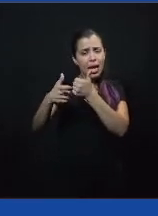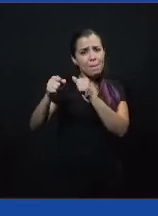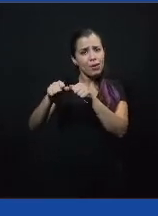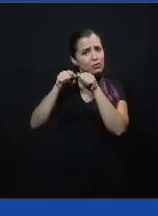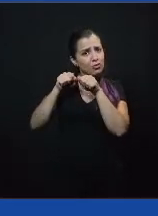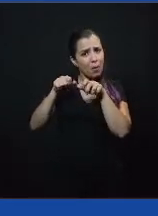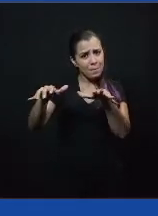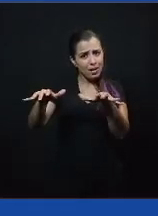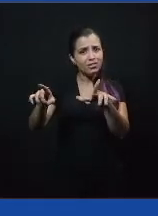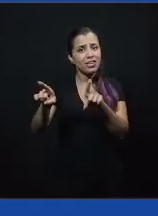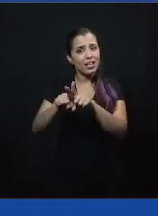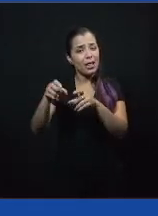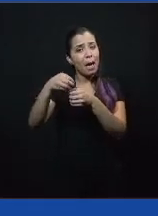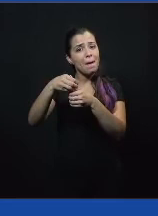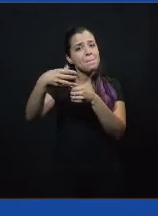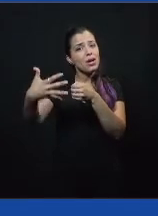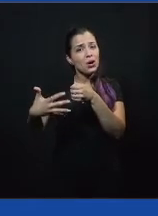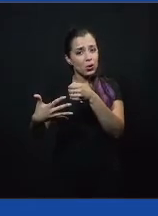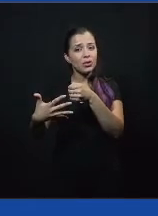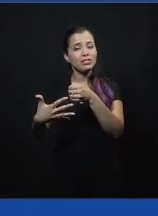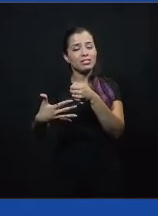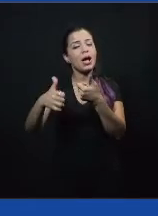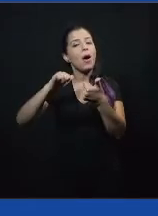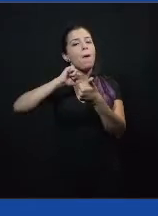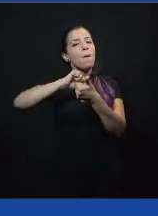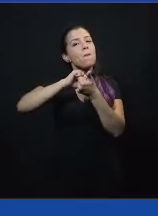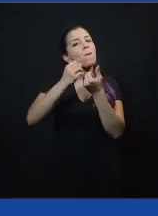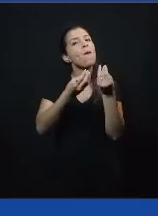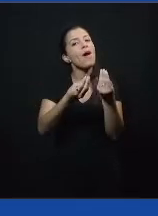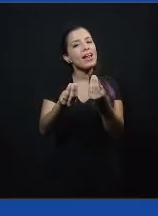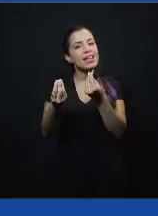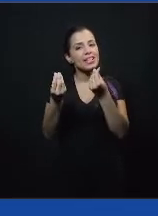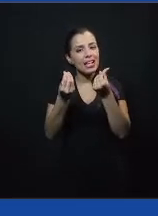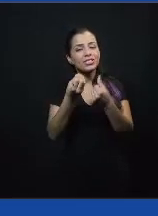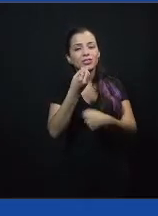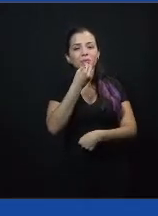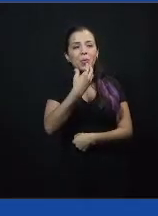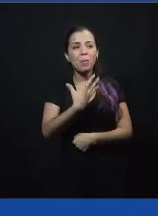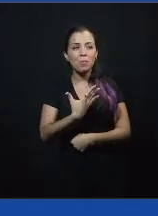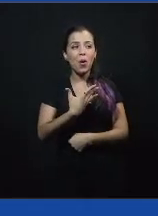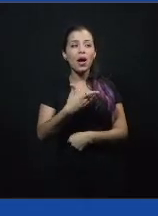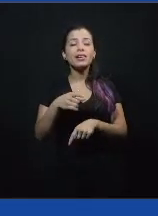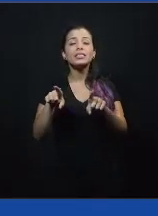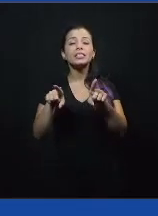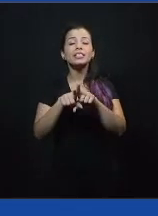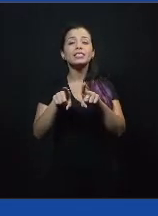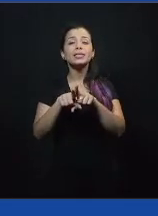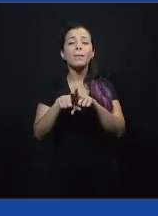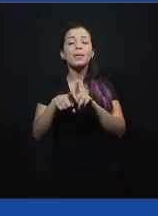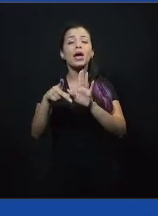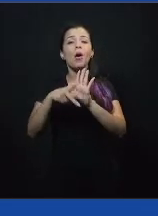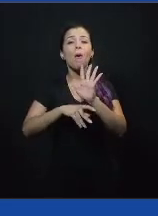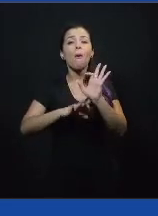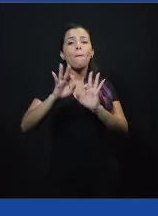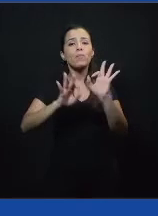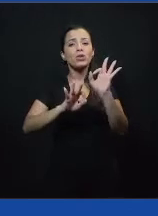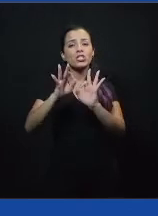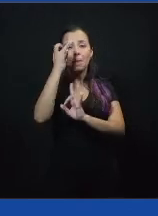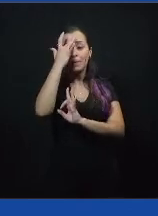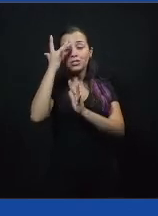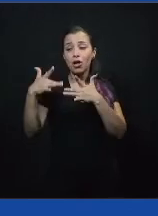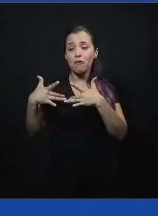compartilhar também com Deus conteúdo de muita qualidade desenvolvido pelos jovens e também né é o Projeto junto aos voluntários